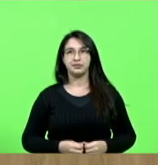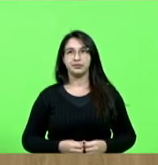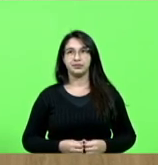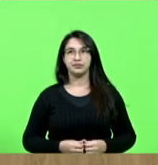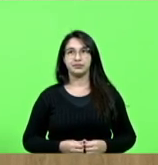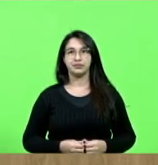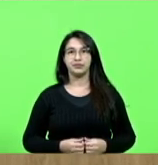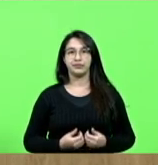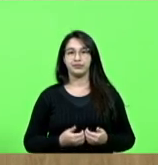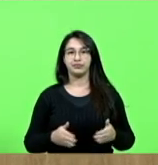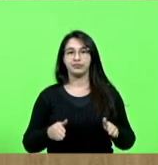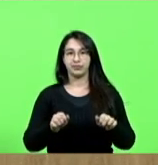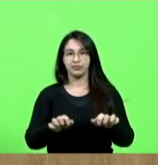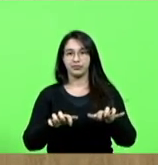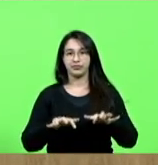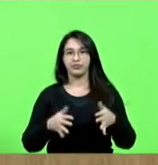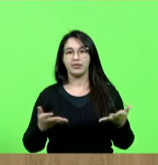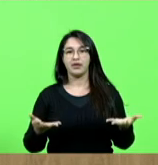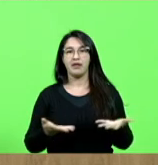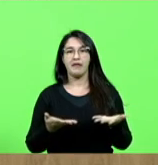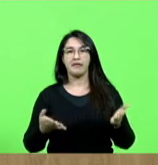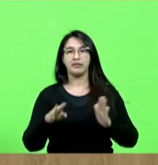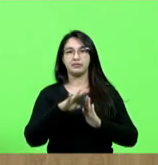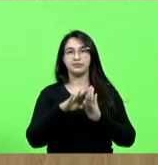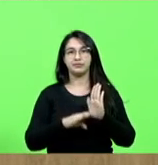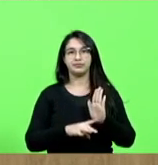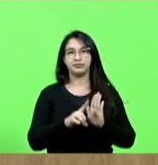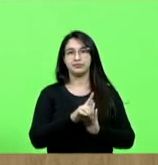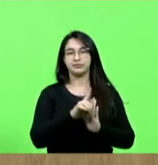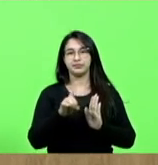Reaberta a sessão, passamos a ordem do dia.